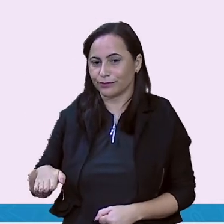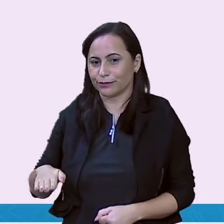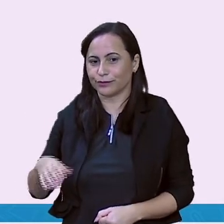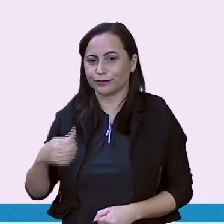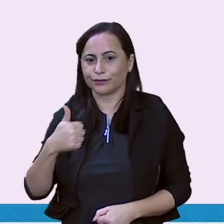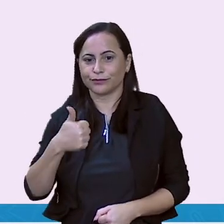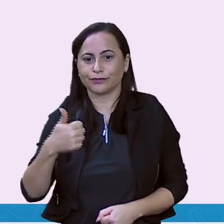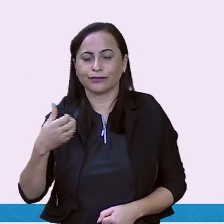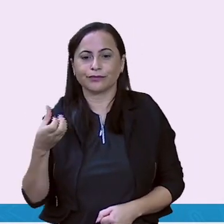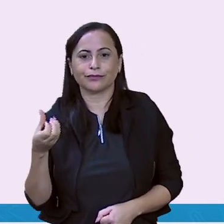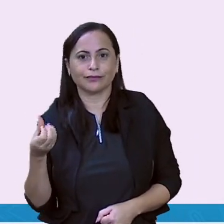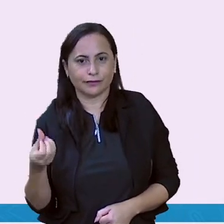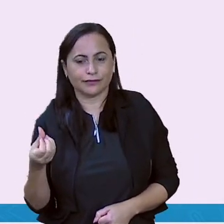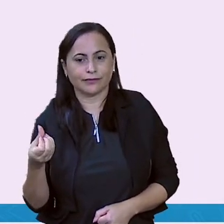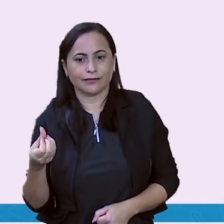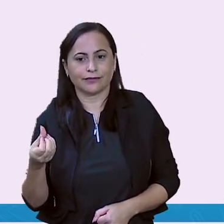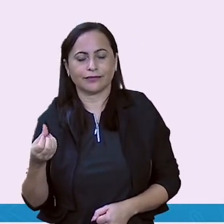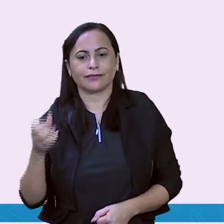16